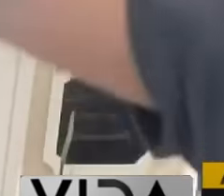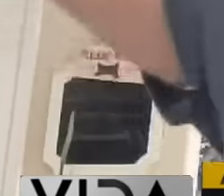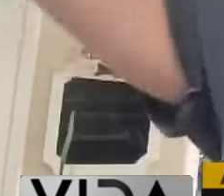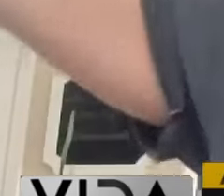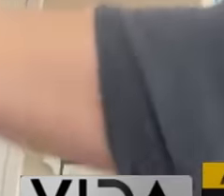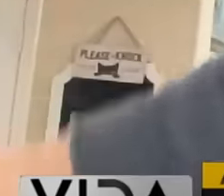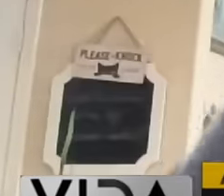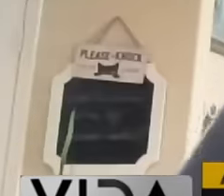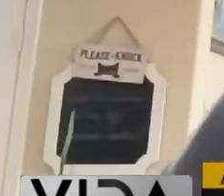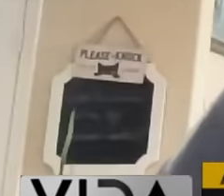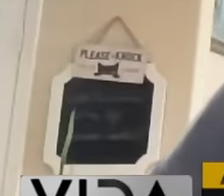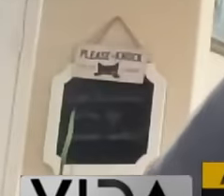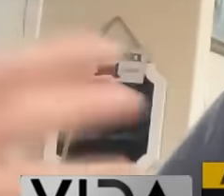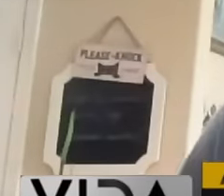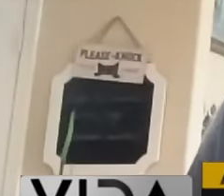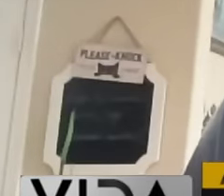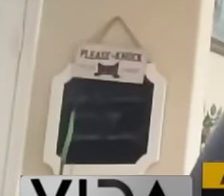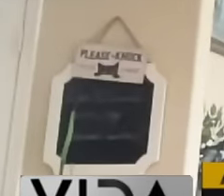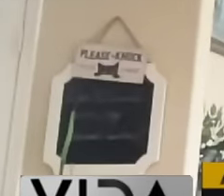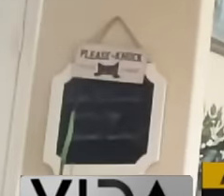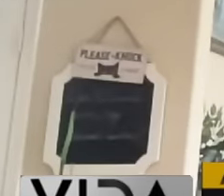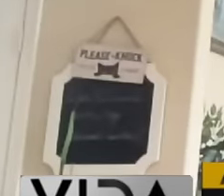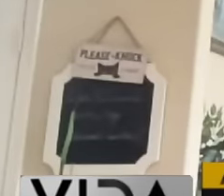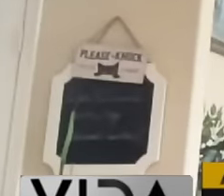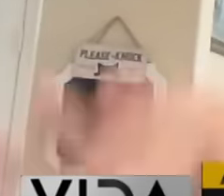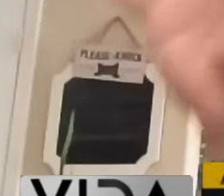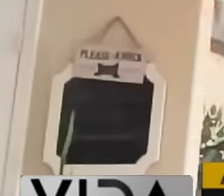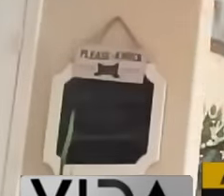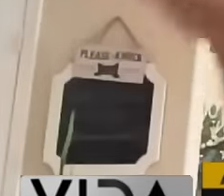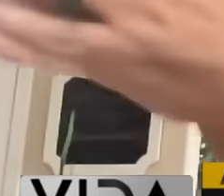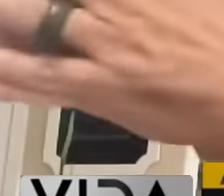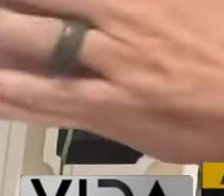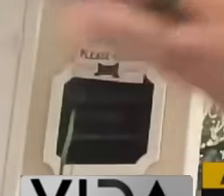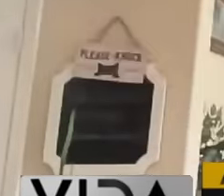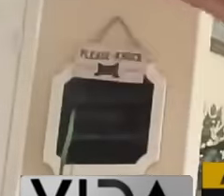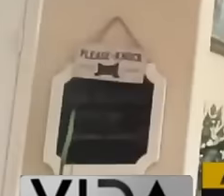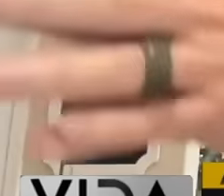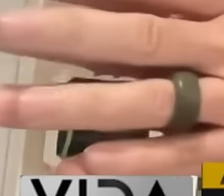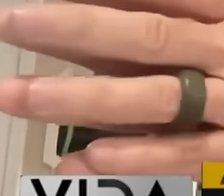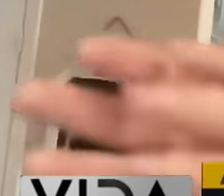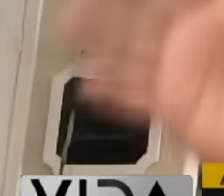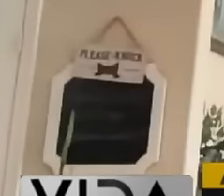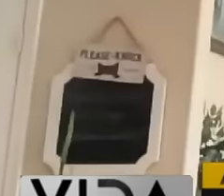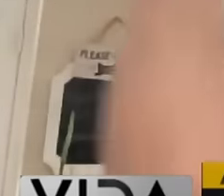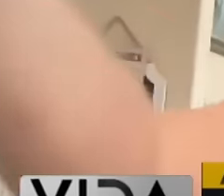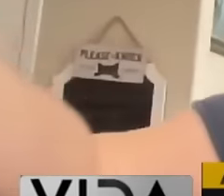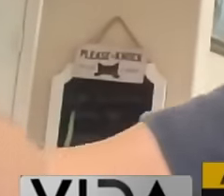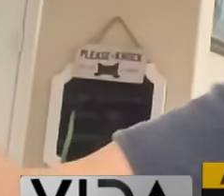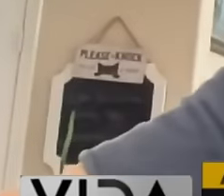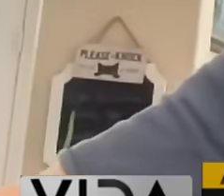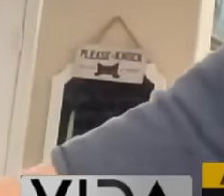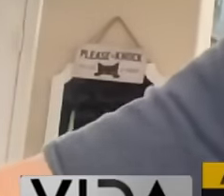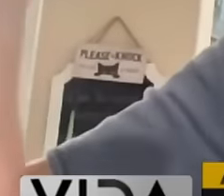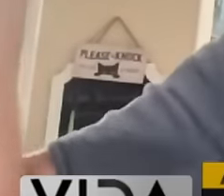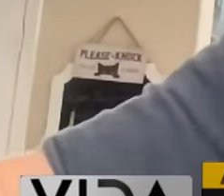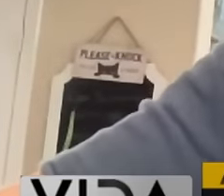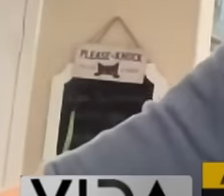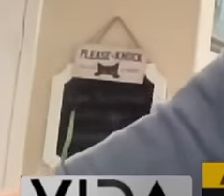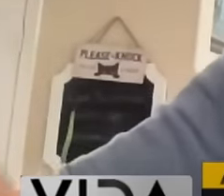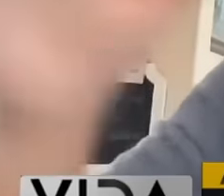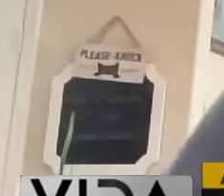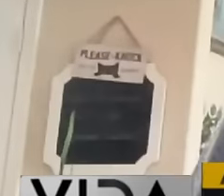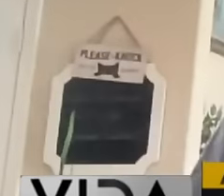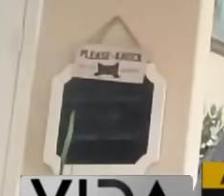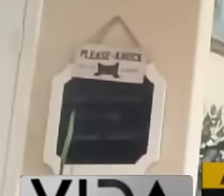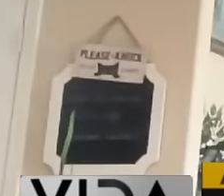a organização, mas eu acredito que o delegado petista que parou o